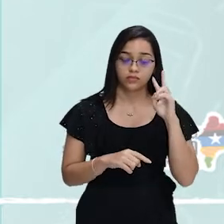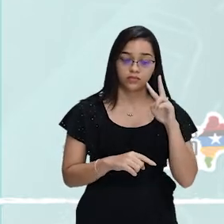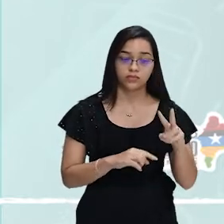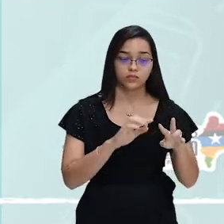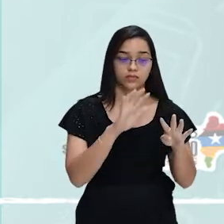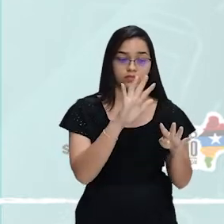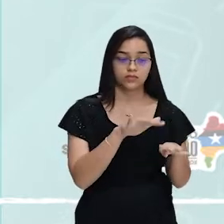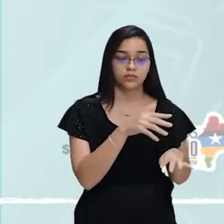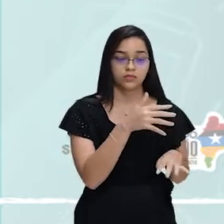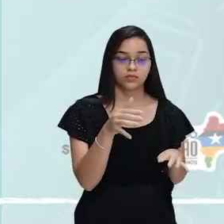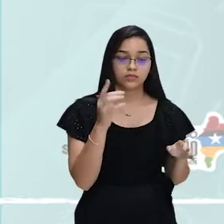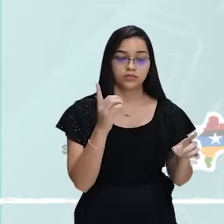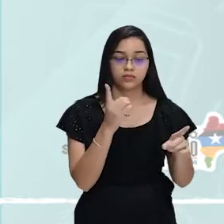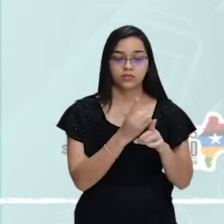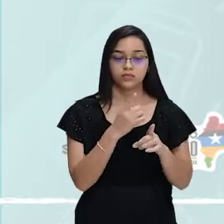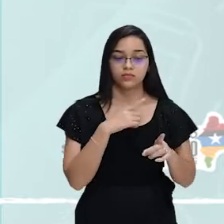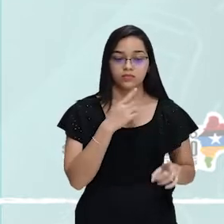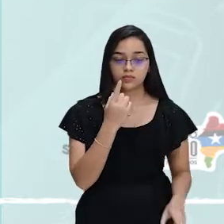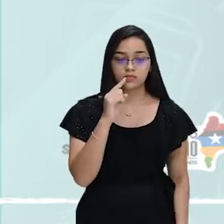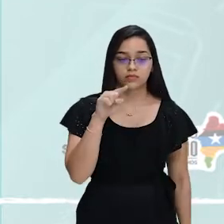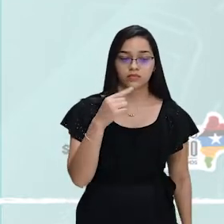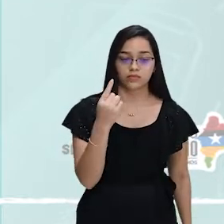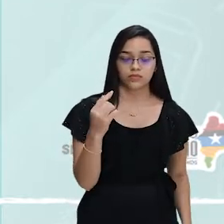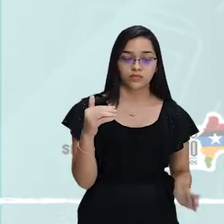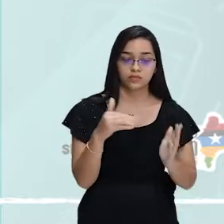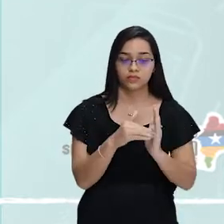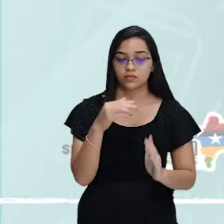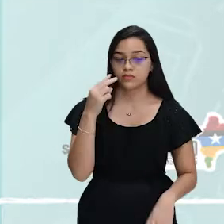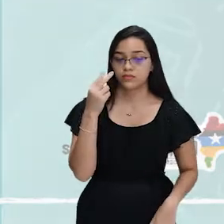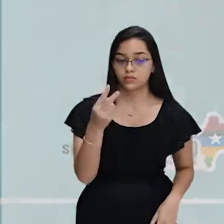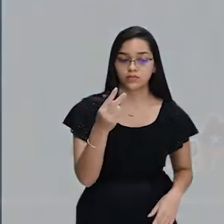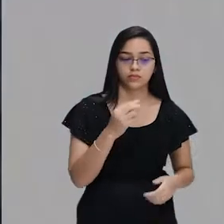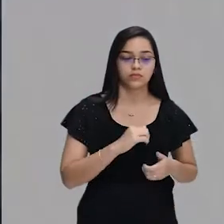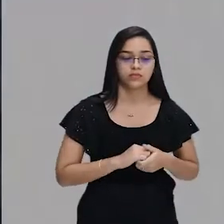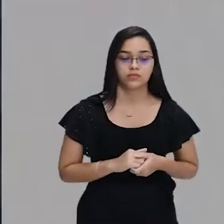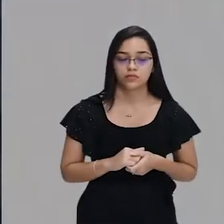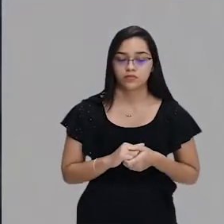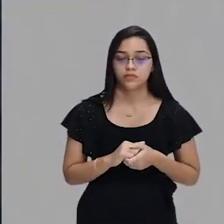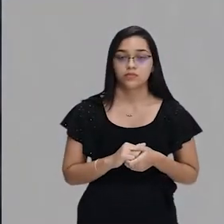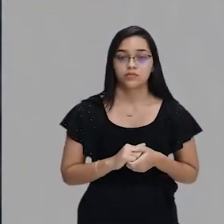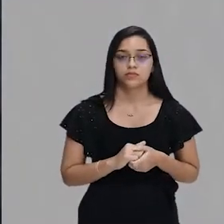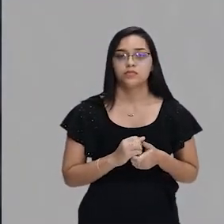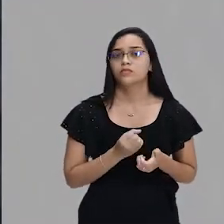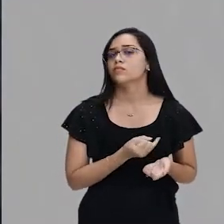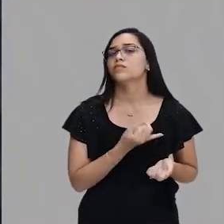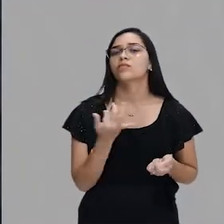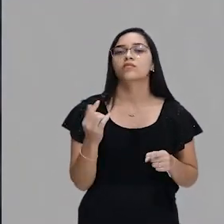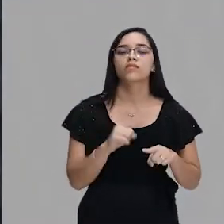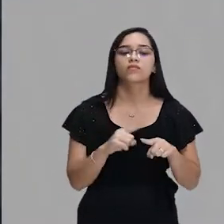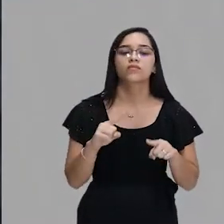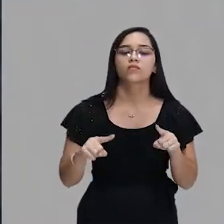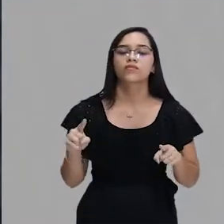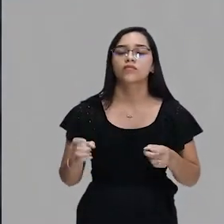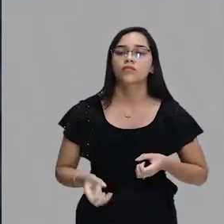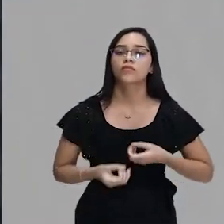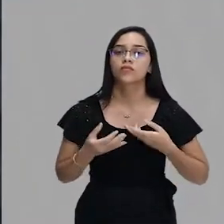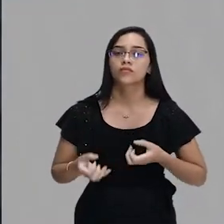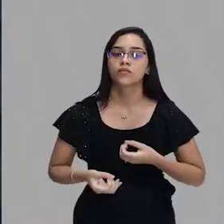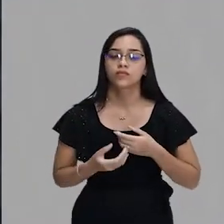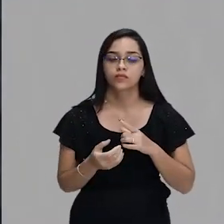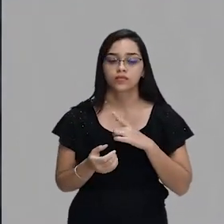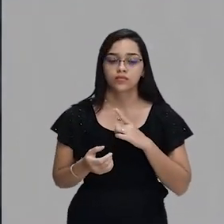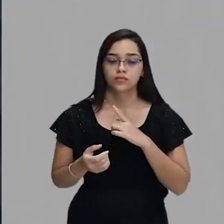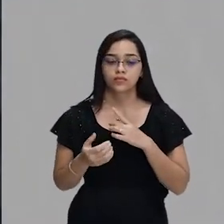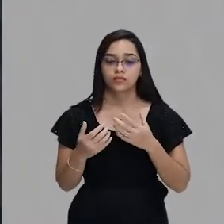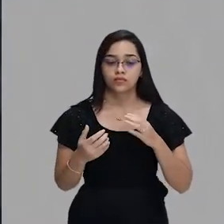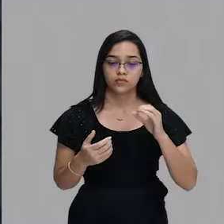vai encontrar que a produção vai de 1,1 para até 2. Tá? Então, quanto variou a produção? Então,